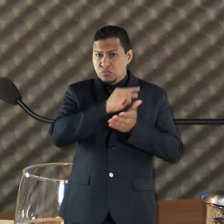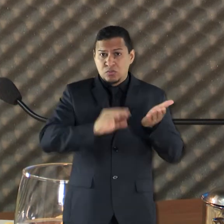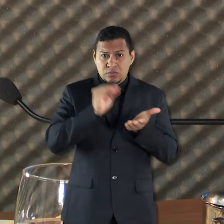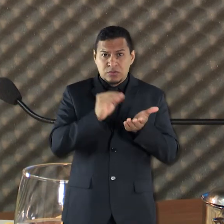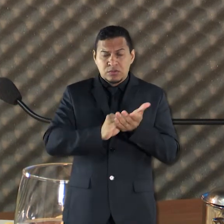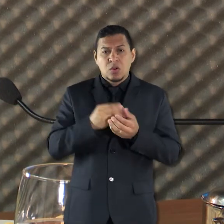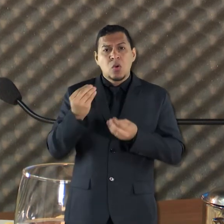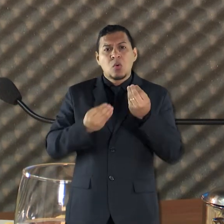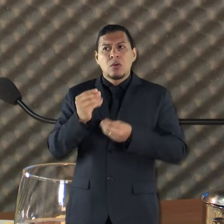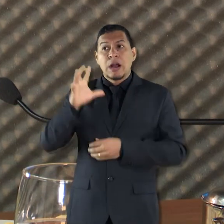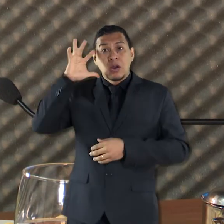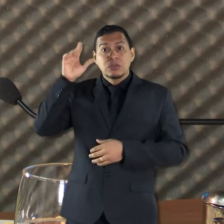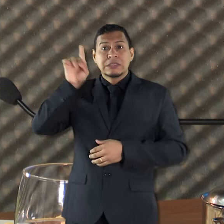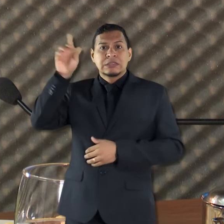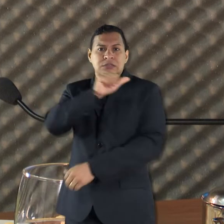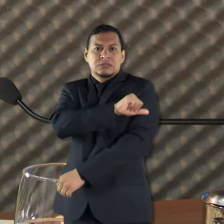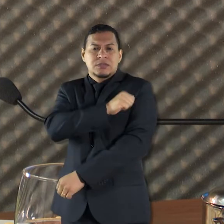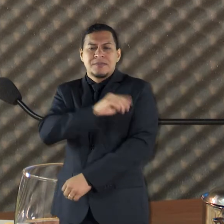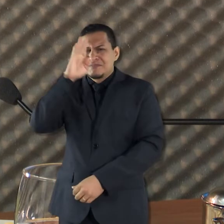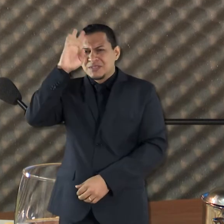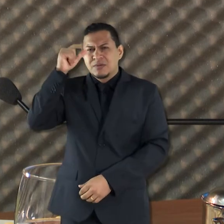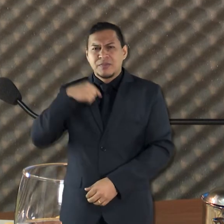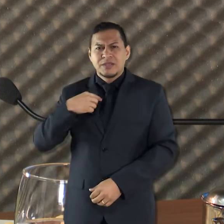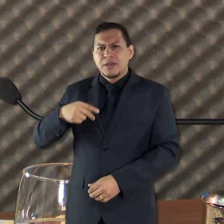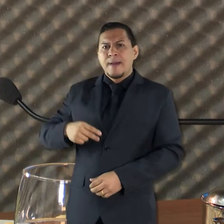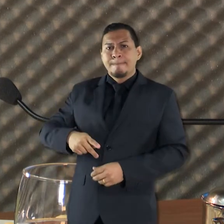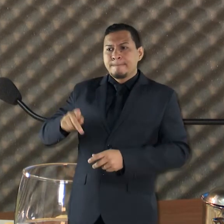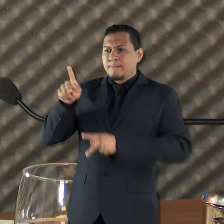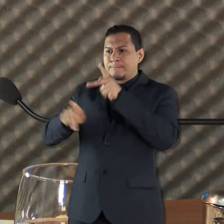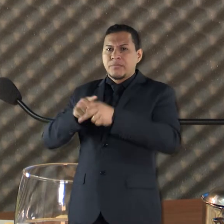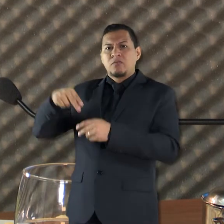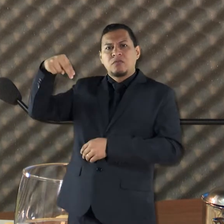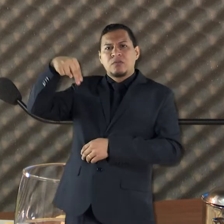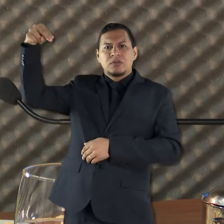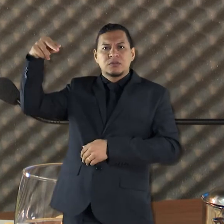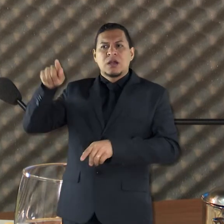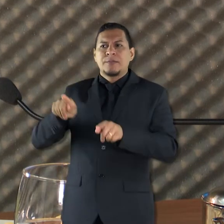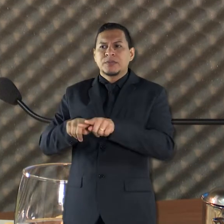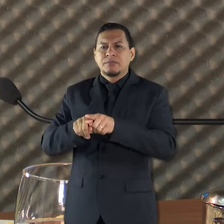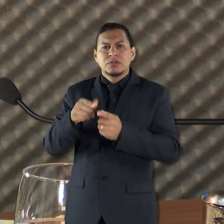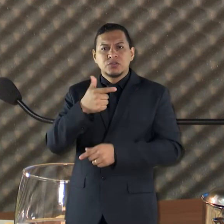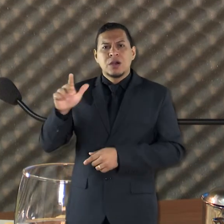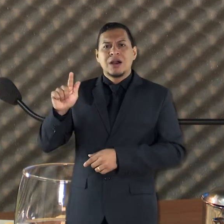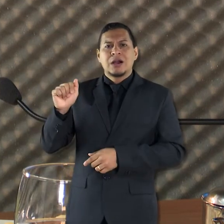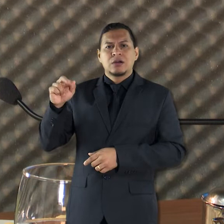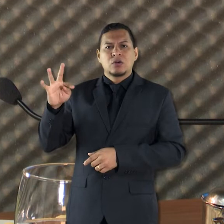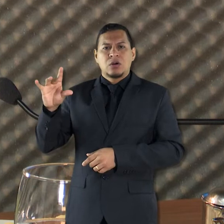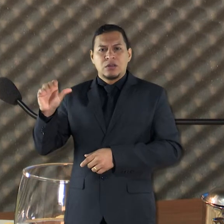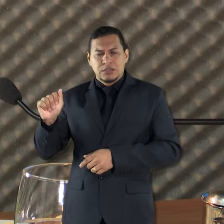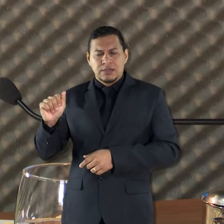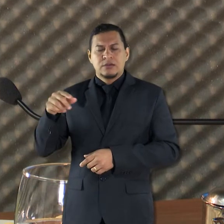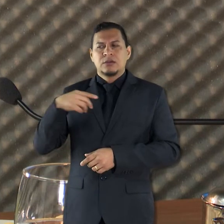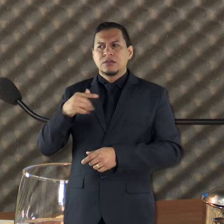né? É uma coisa absurda que tem de gente sem documento no Rio, principalmente nordestino que viaja para lá. É mesmo? Angolano, população